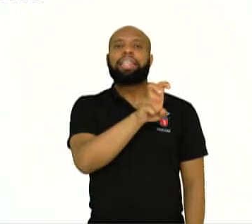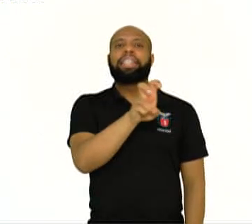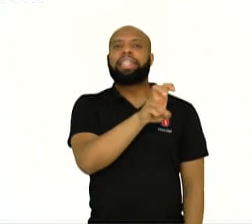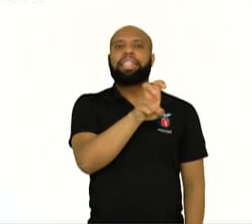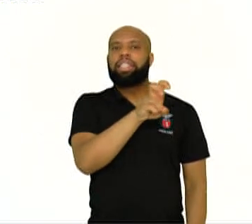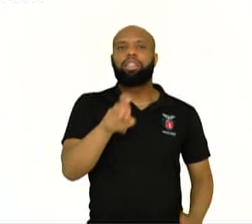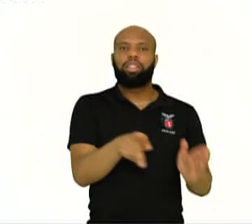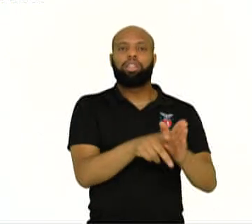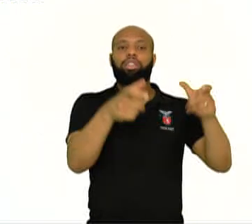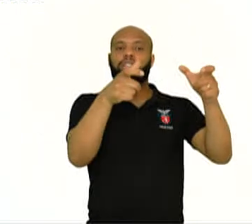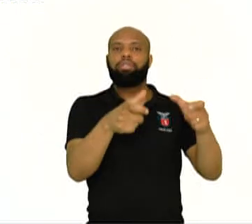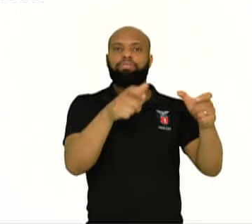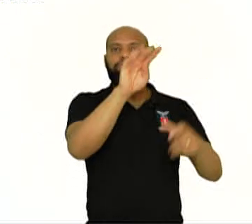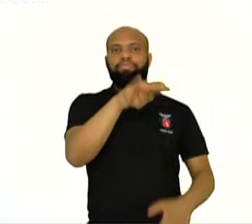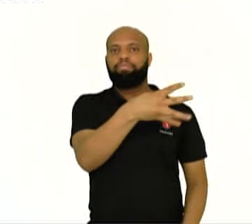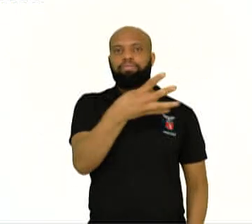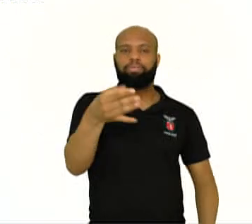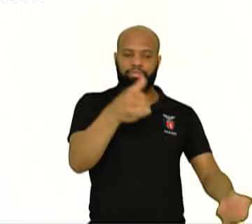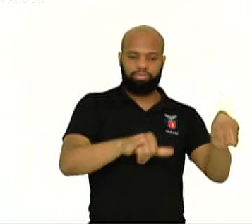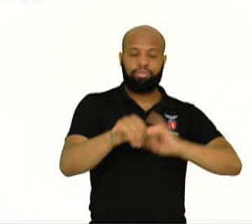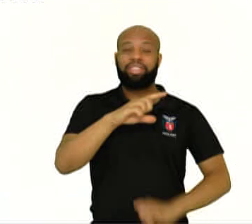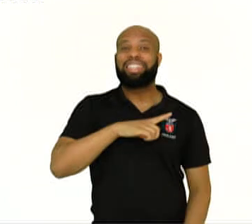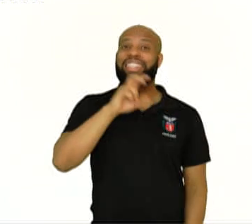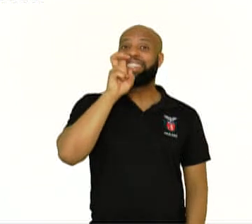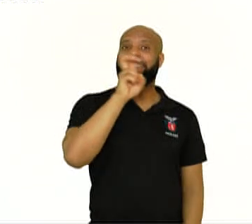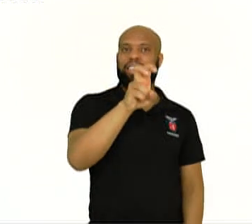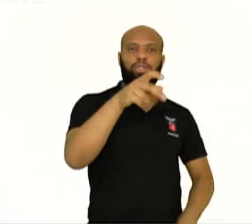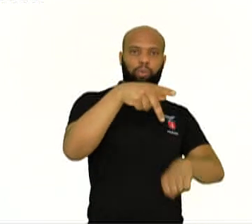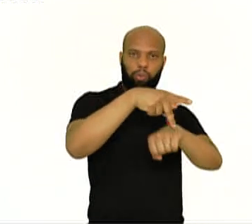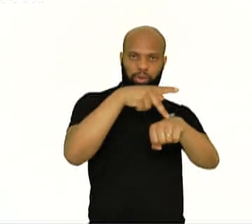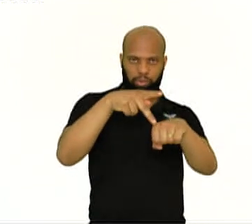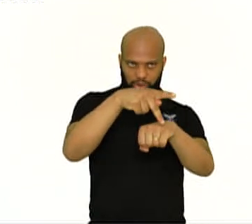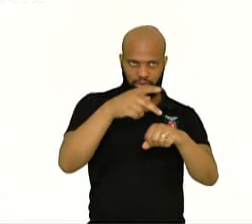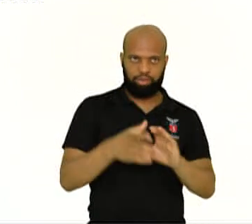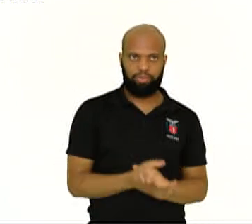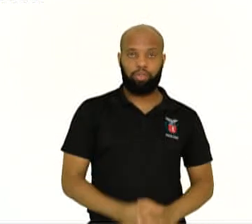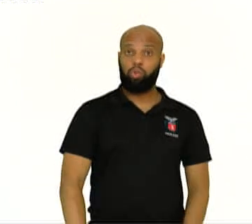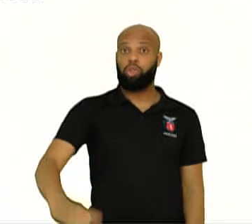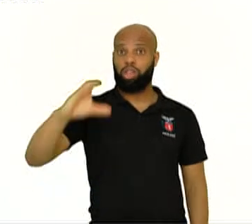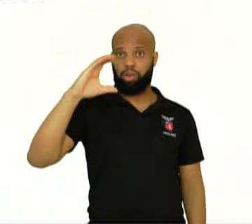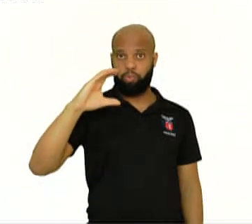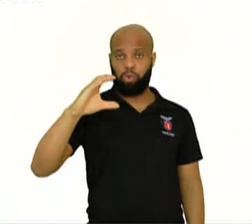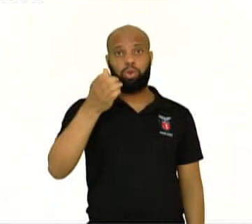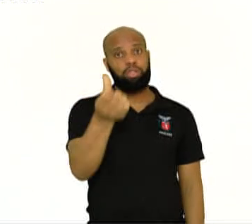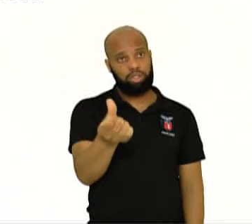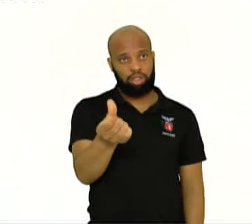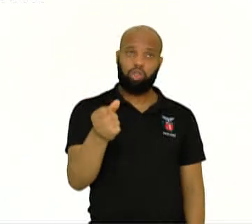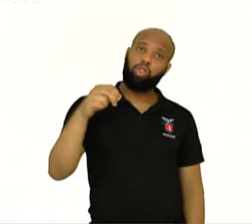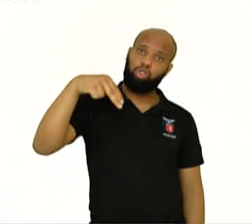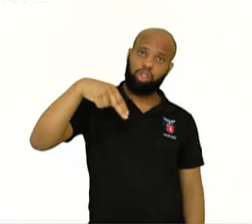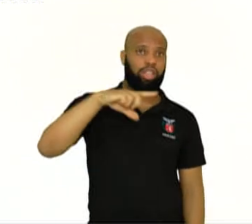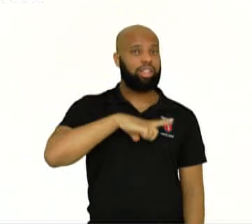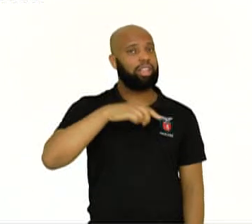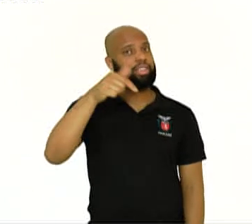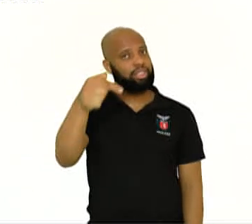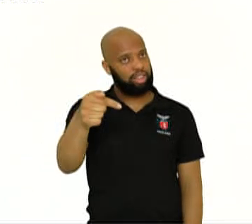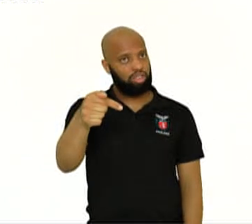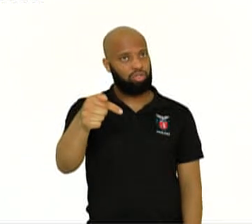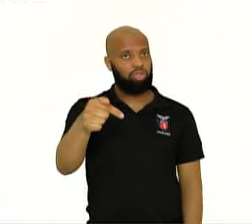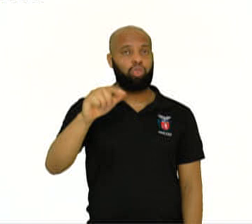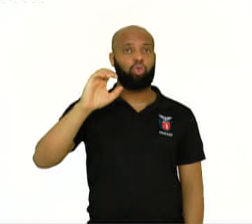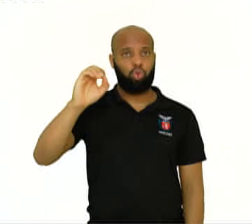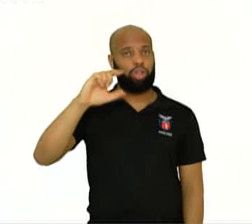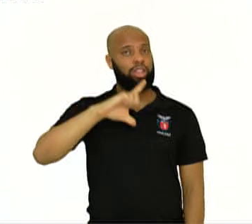da tabela periódica. Ele tem 5 prótons. O carbono, 6, o nitrogênio, 7,